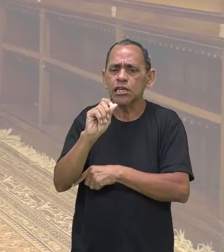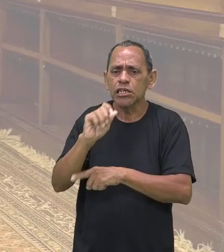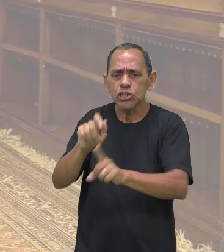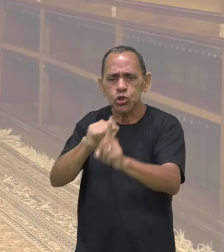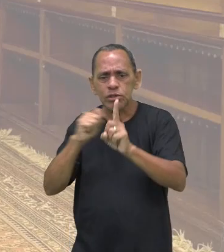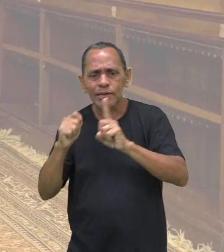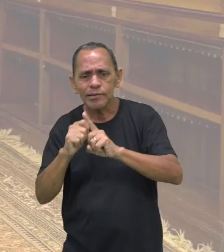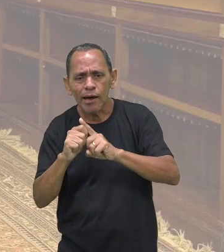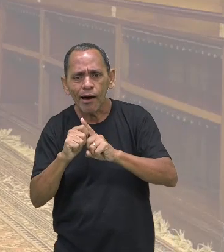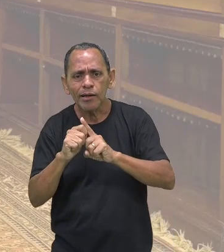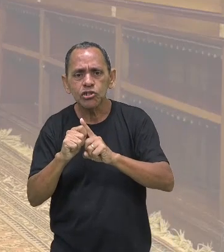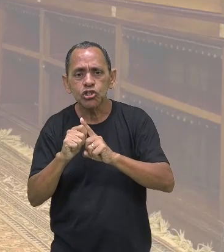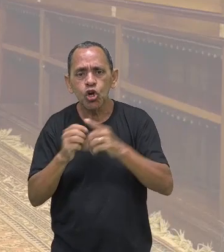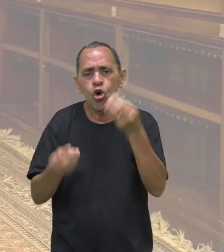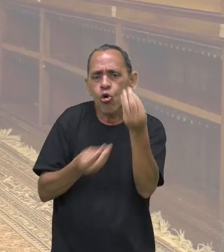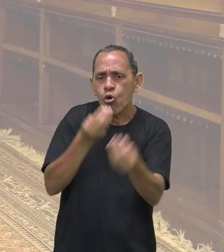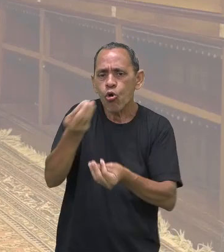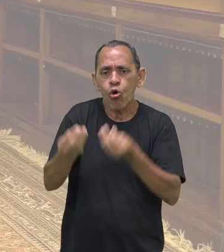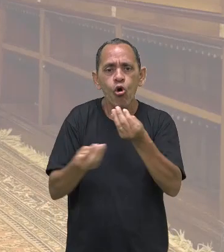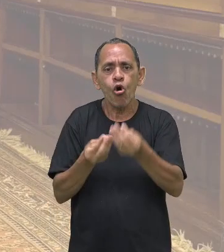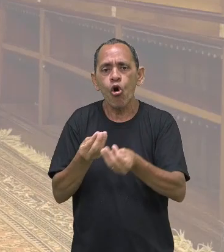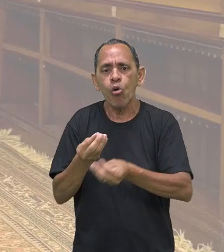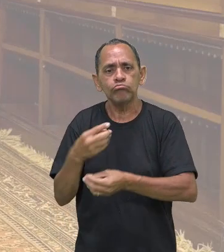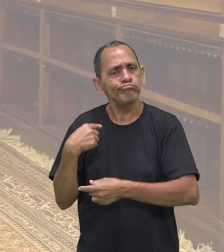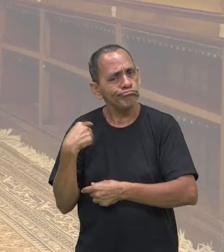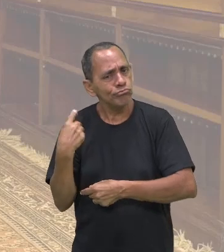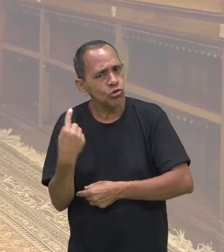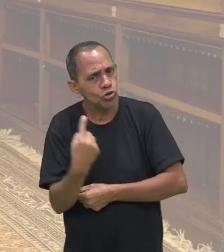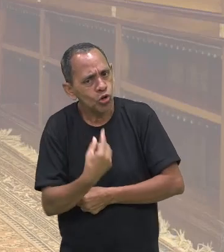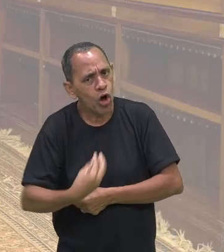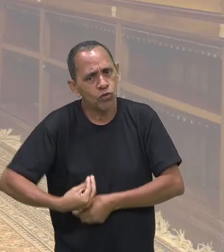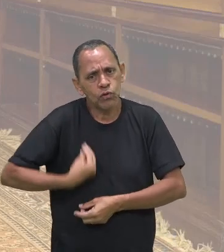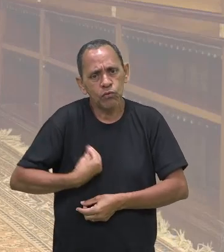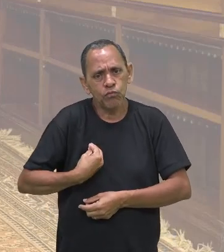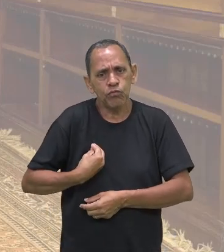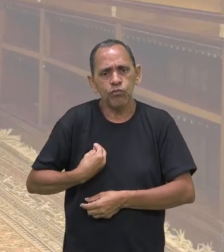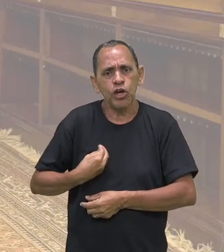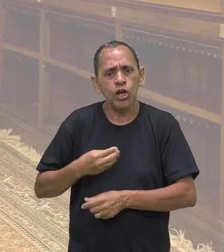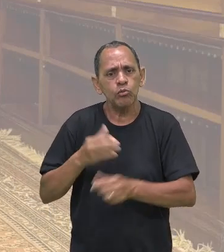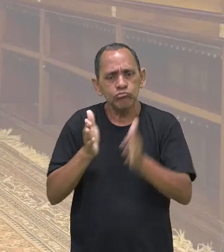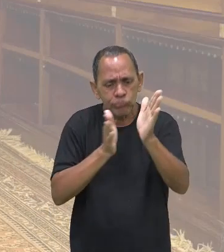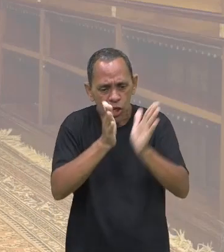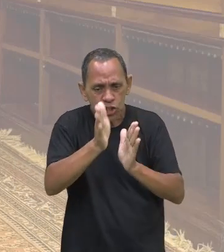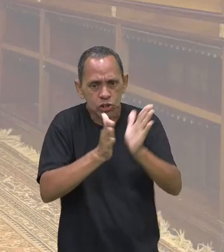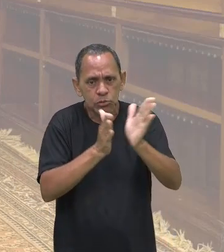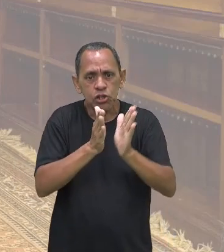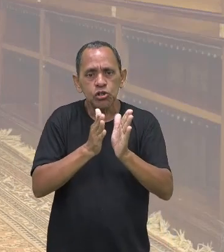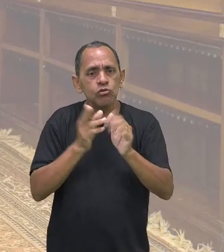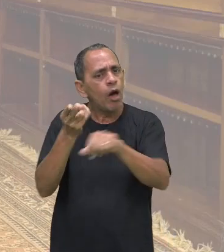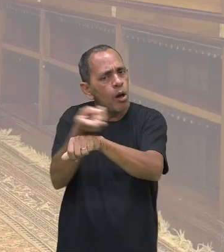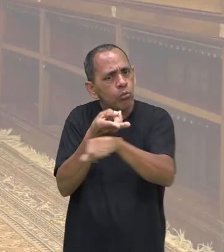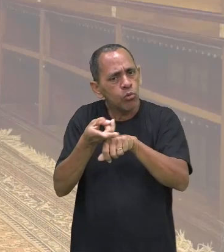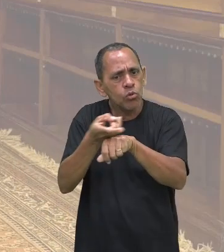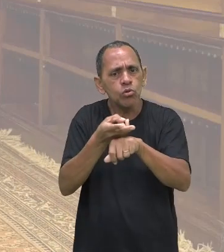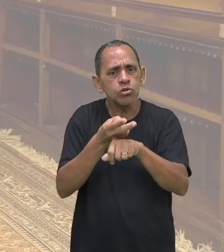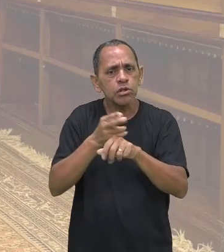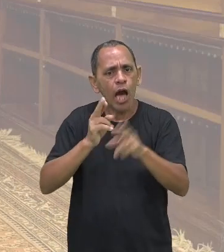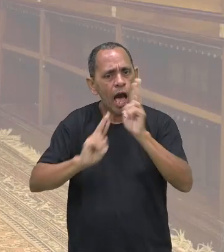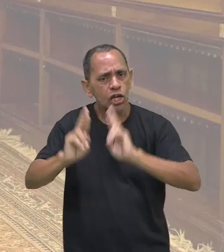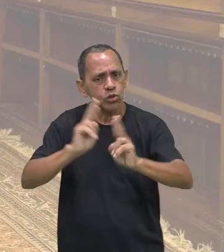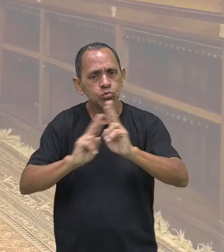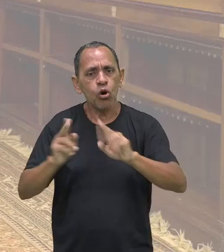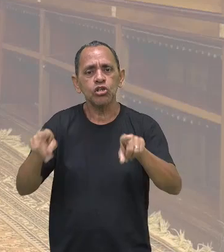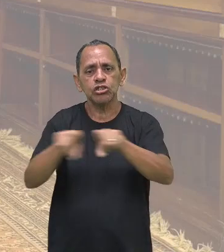enquanto povo, nos formamos. E aí ele vai buscar sua resposta a partir de um método específico, que